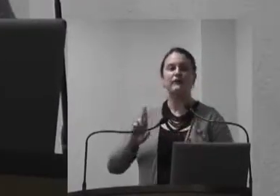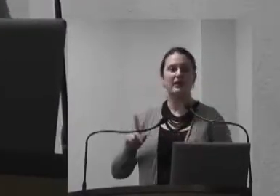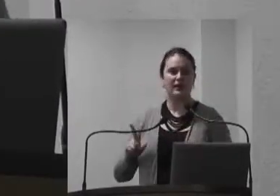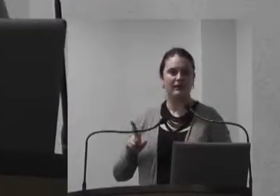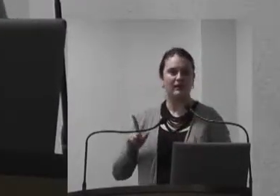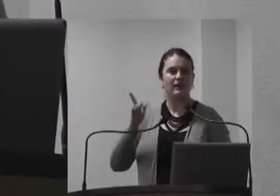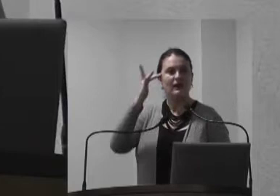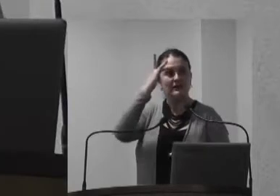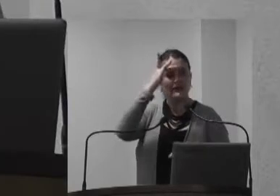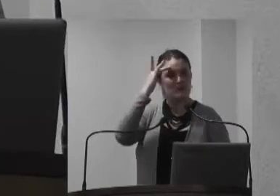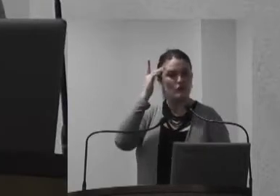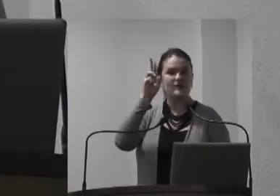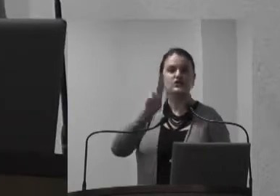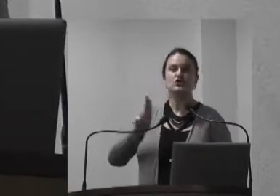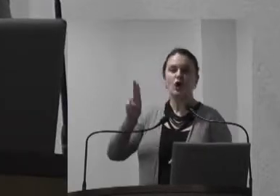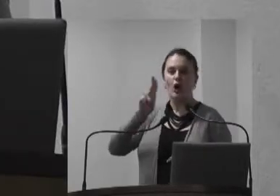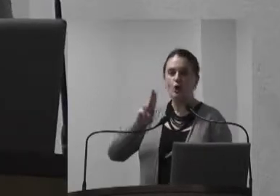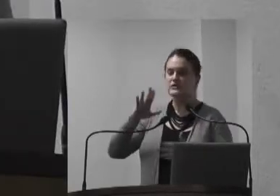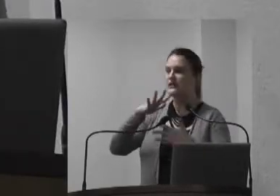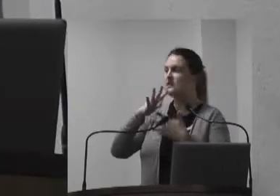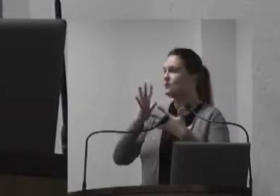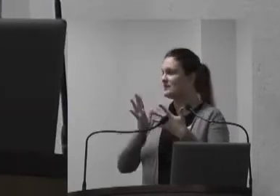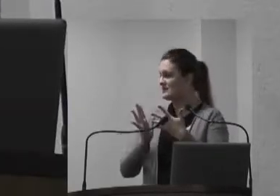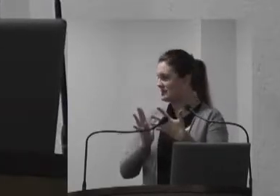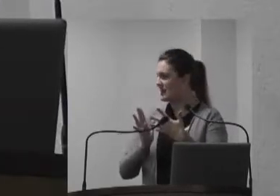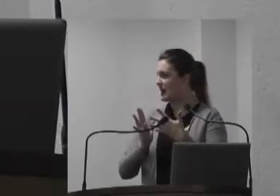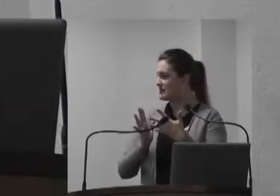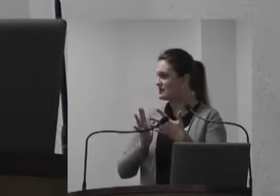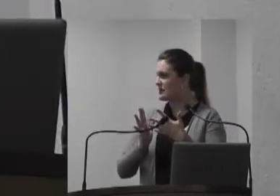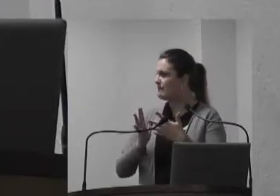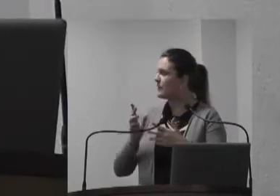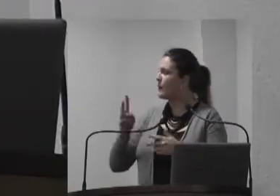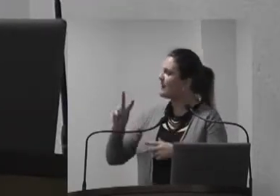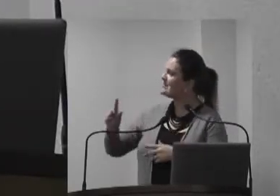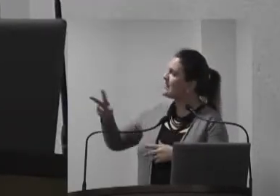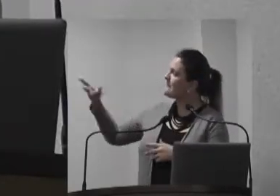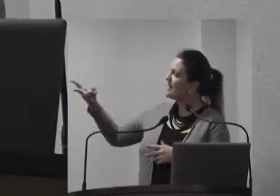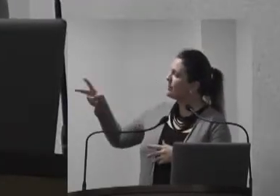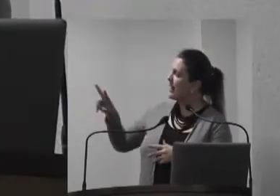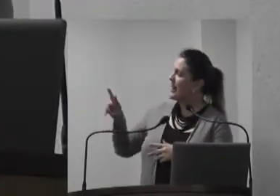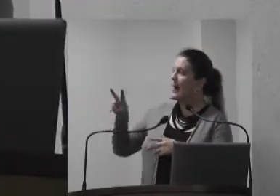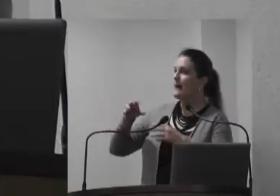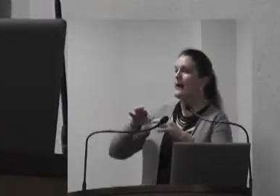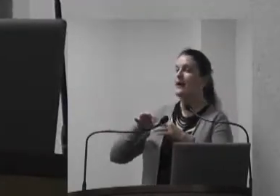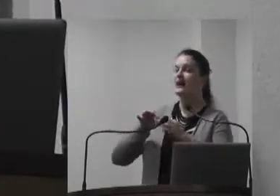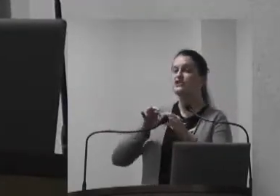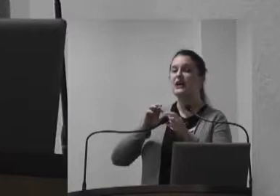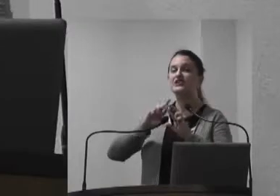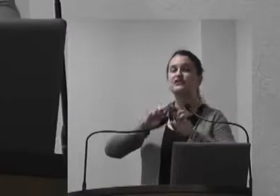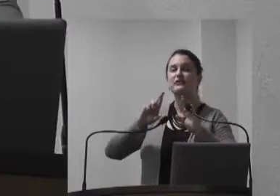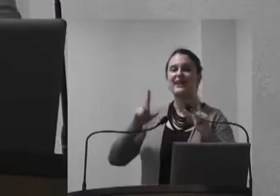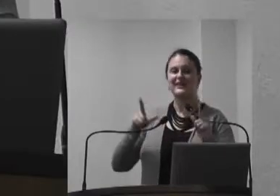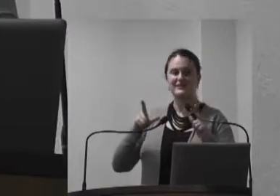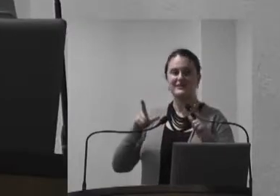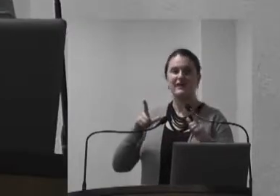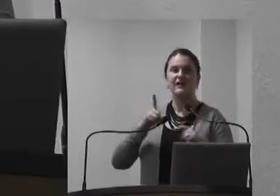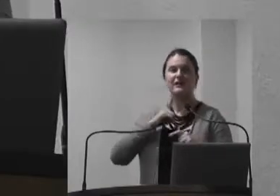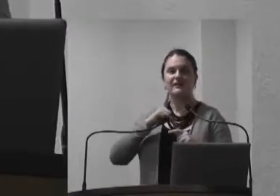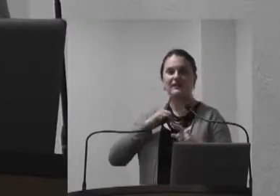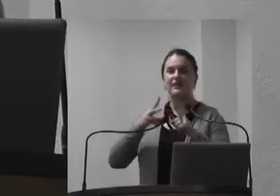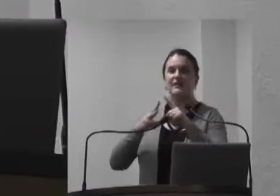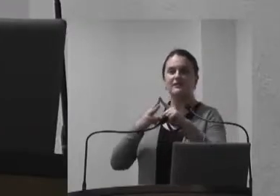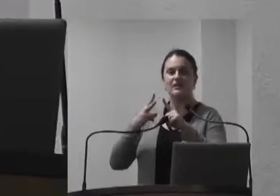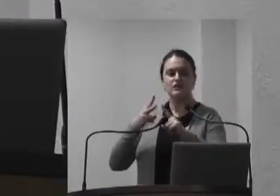identitária diferente da pessoa que só usa a língua de sinais. Então, essa é a